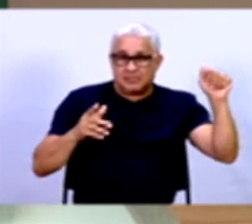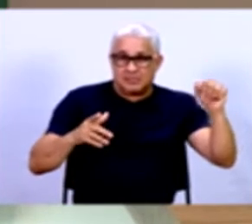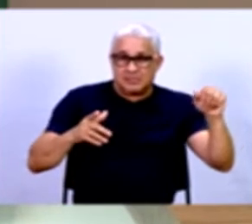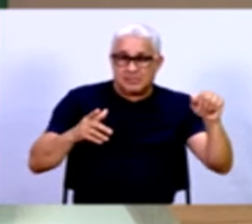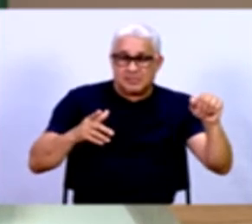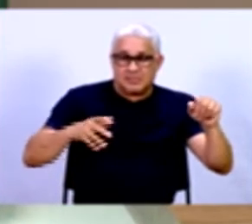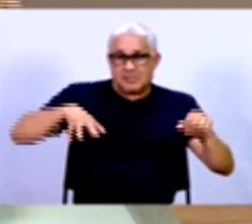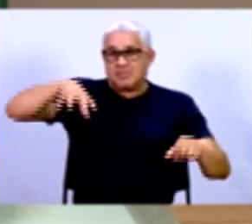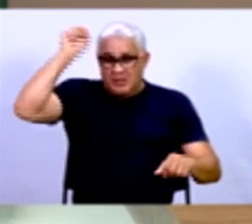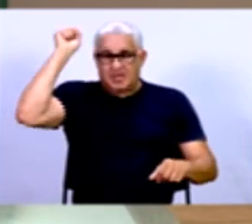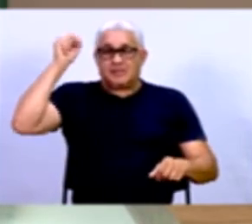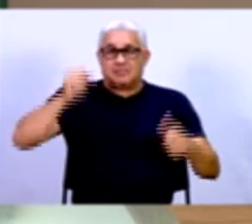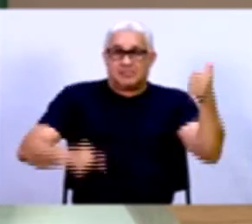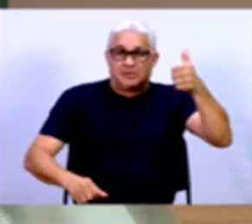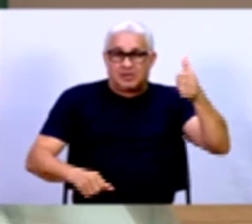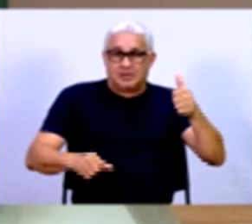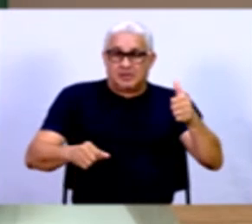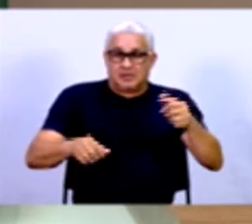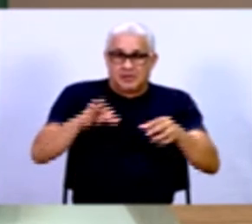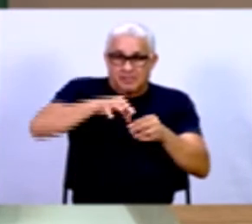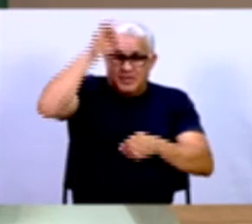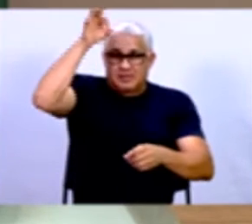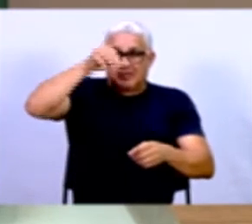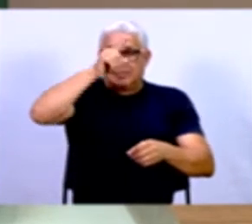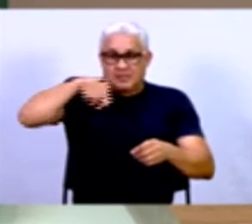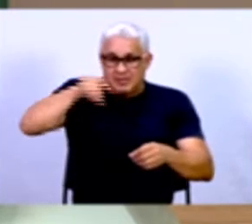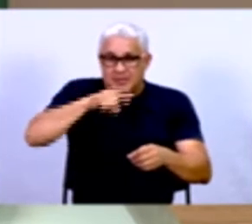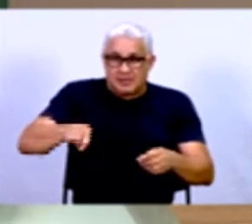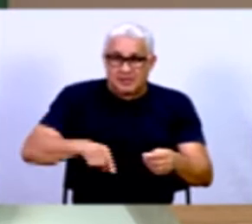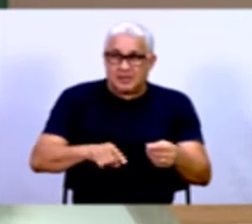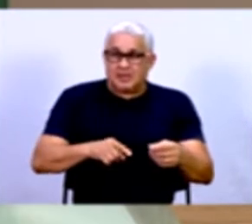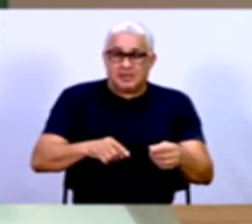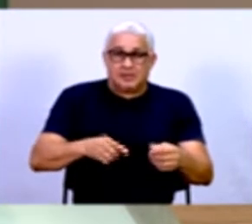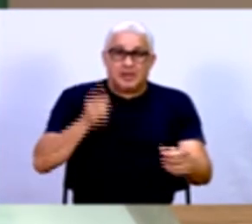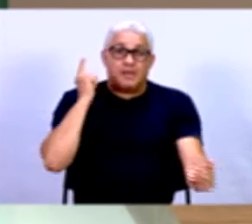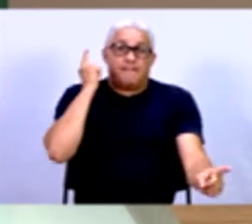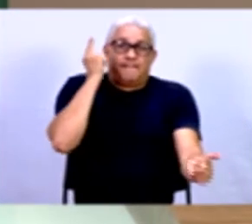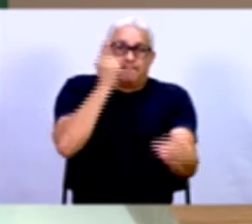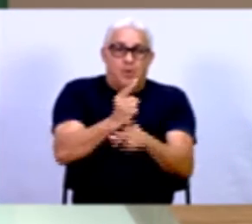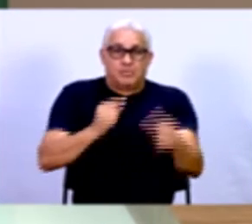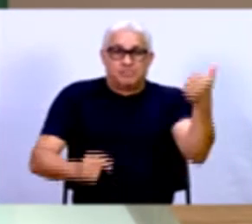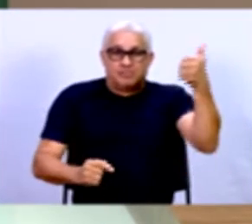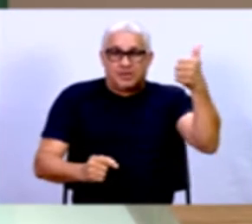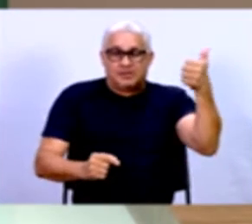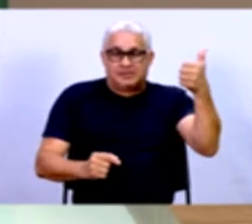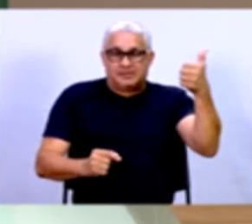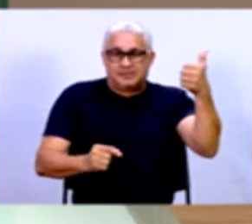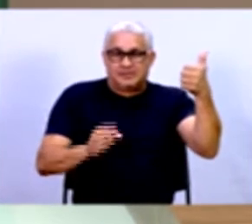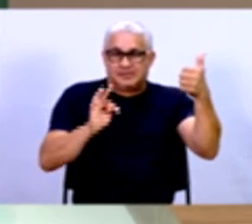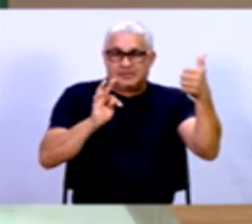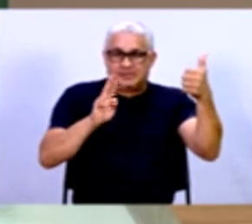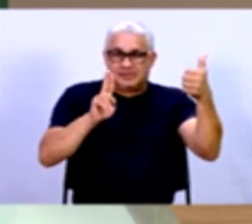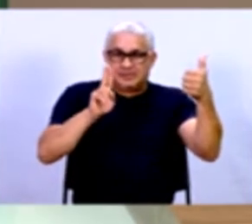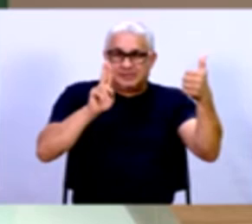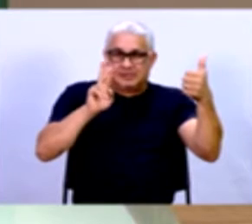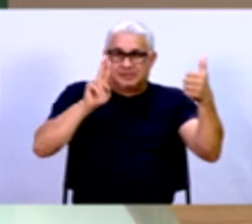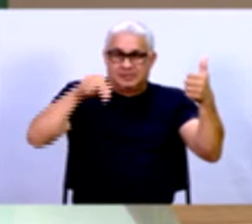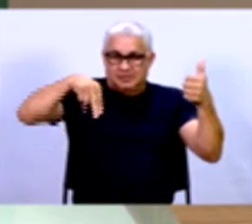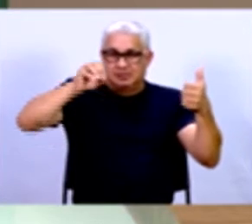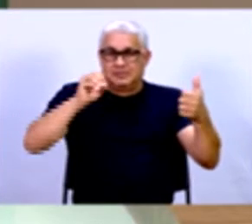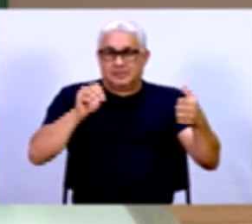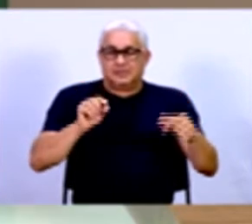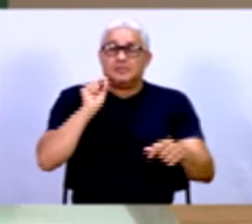urnas, aí descobre se o candidato B ganha no primeiro turno. Então, isso diz respeito principalmente ao